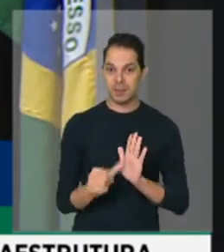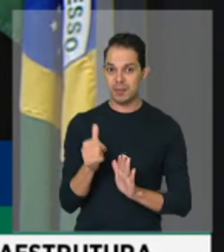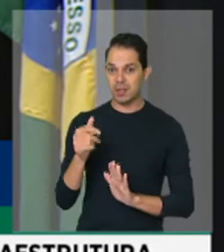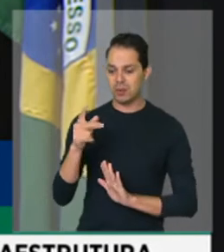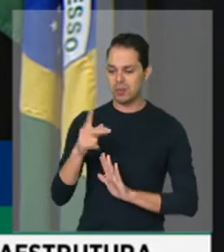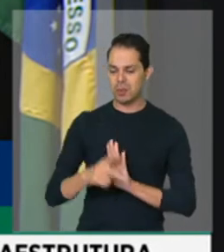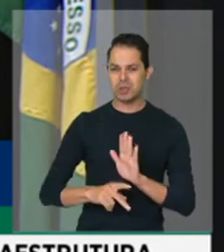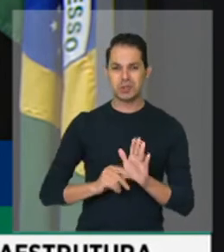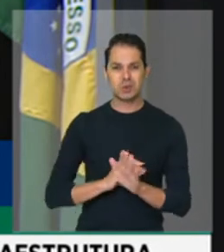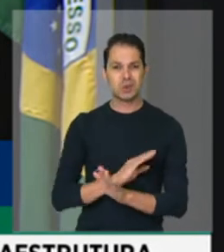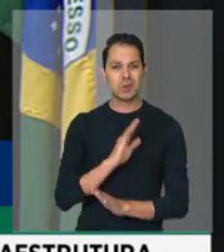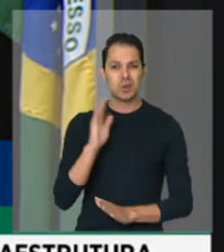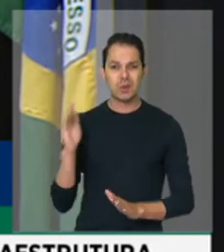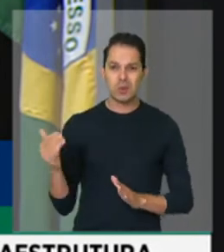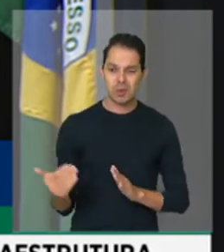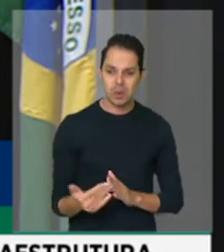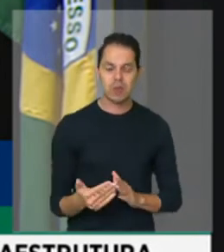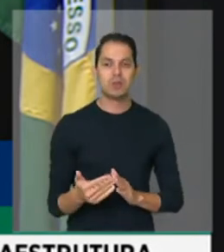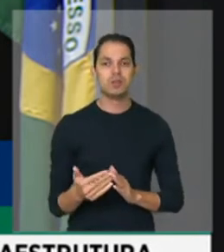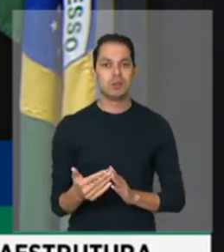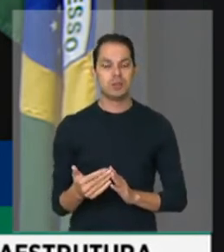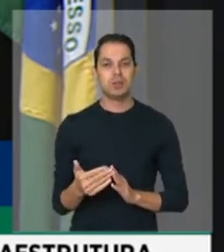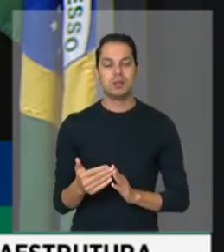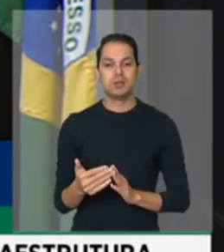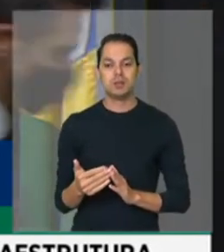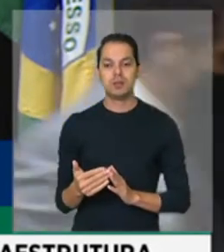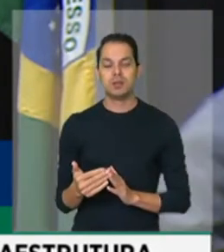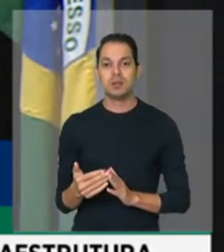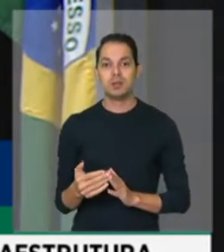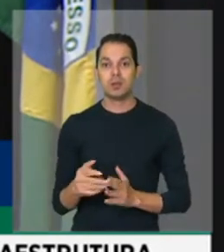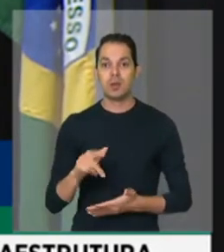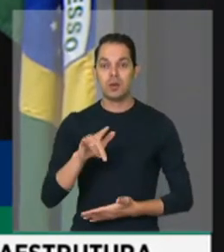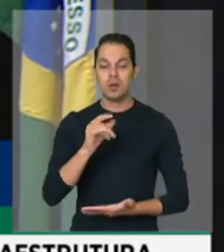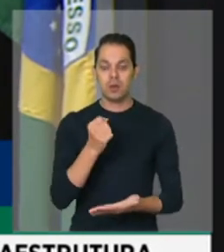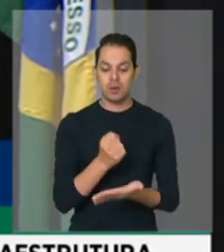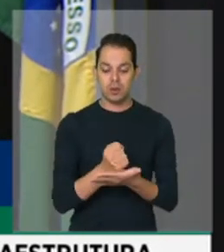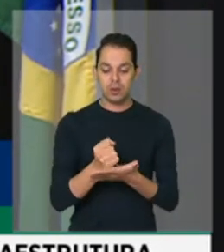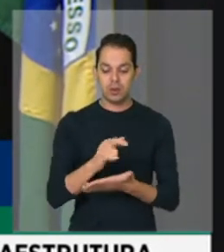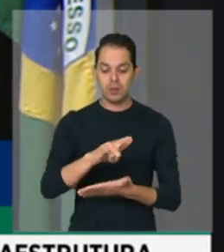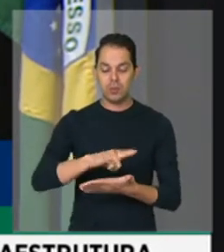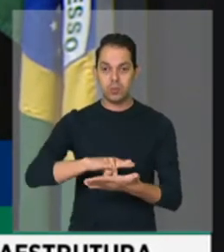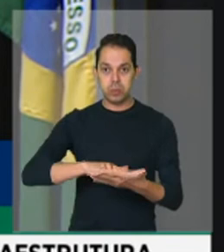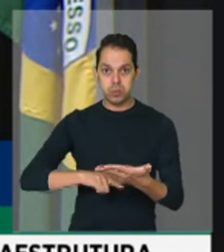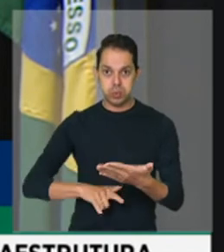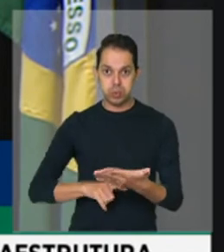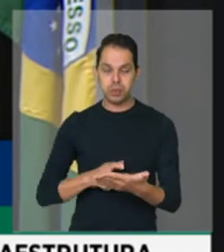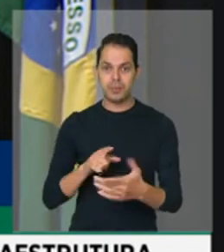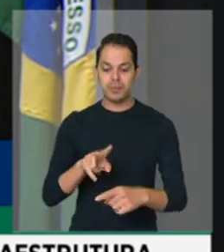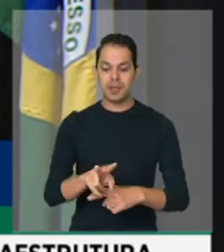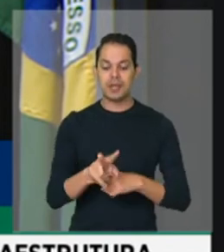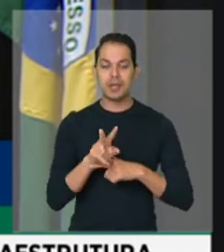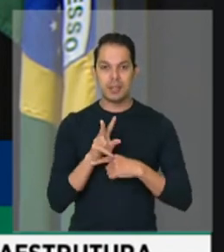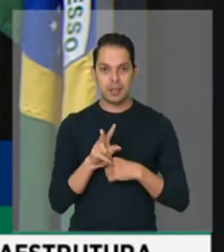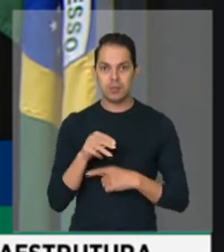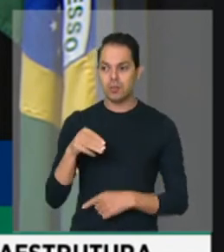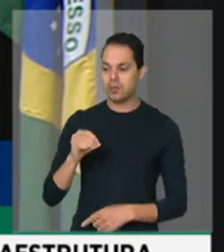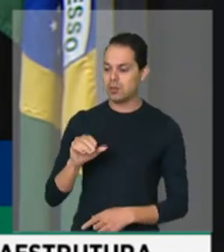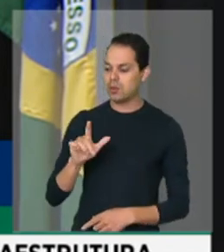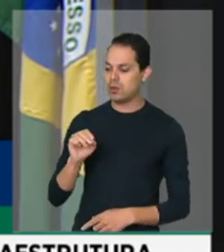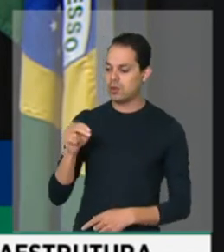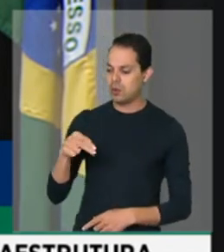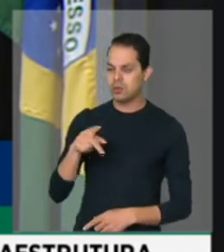projetos sobre o qual podem se emitir debêntures de infraestrutura, deputado Molon e todos nós que nos preocupamos com essa